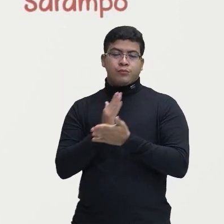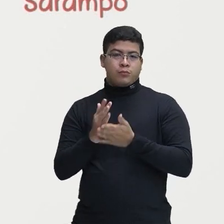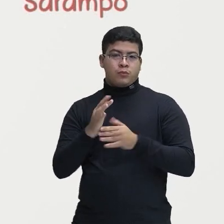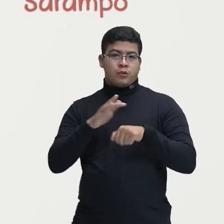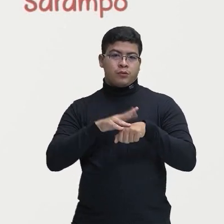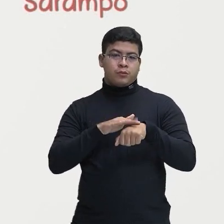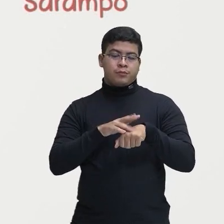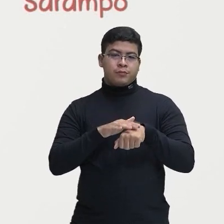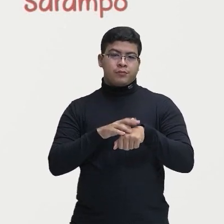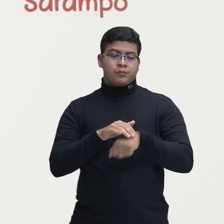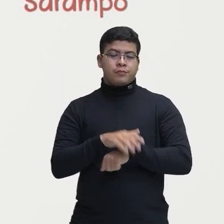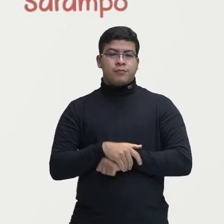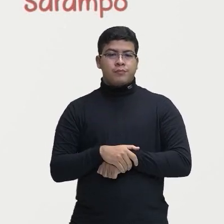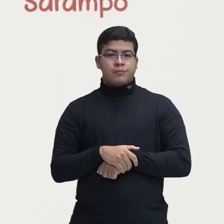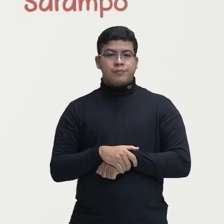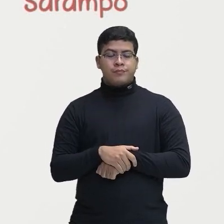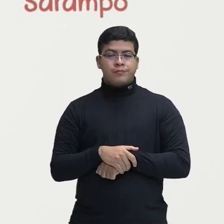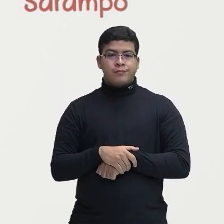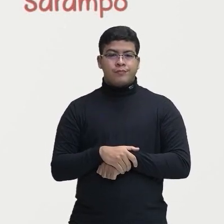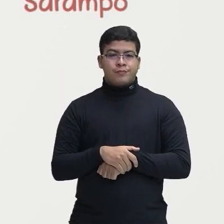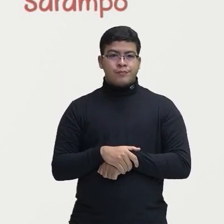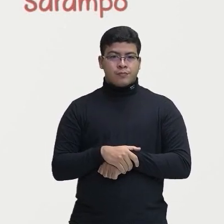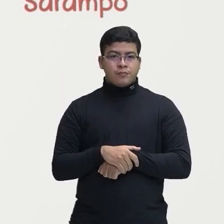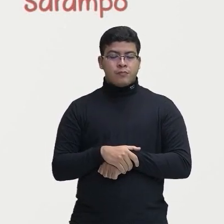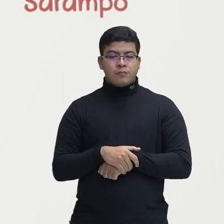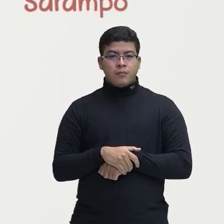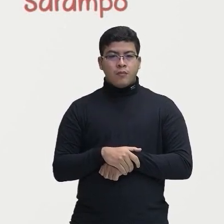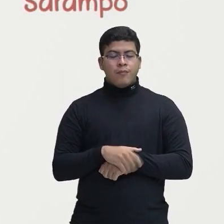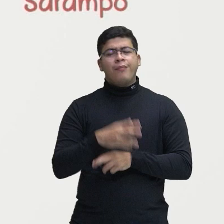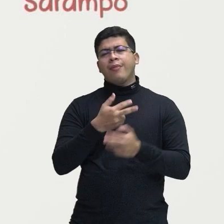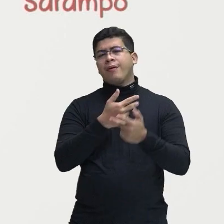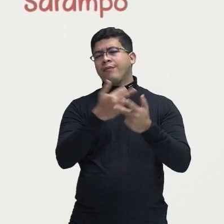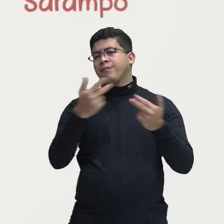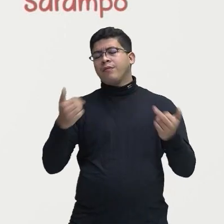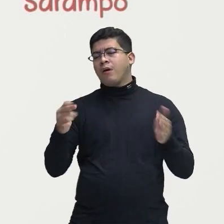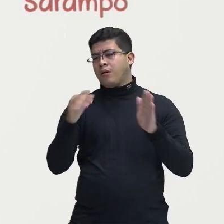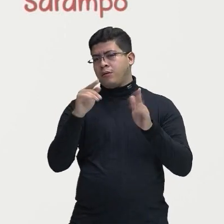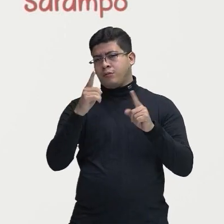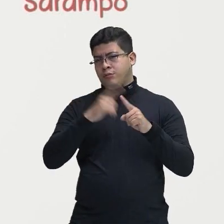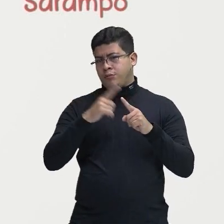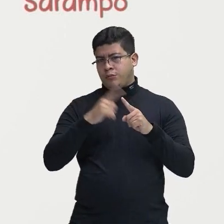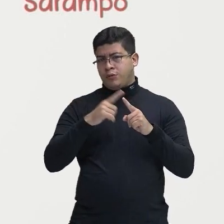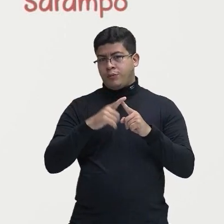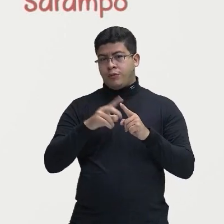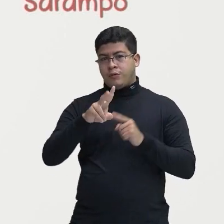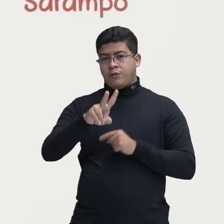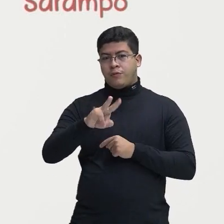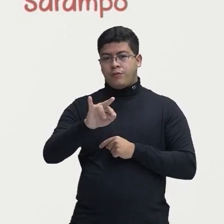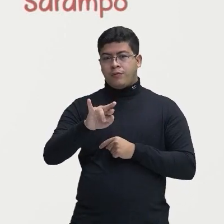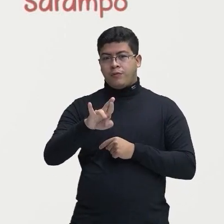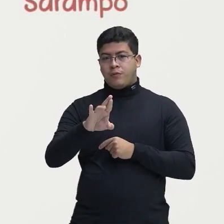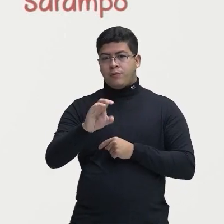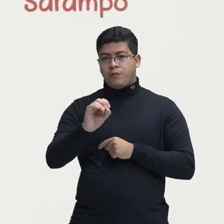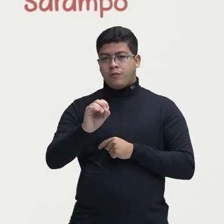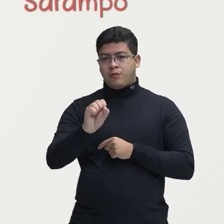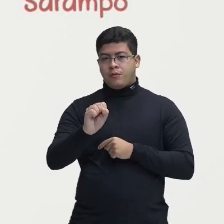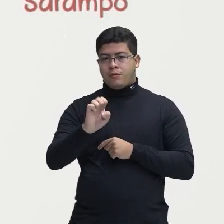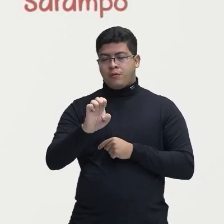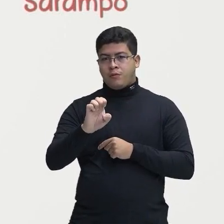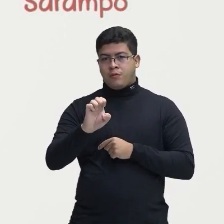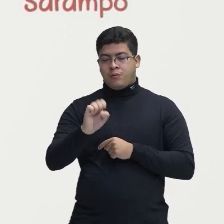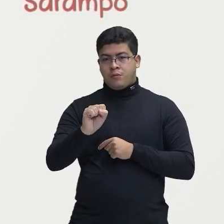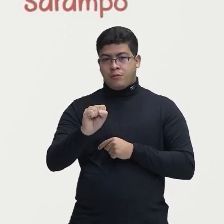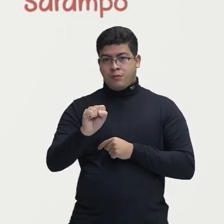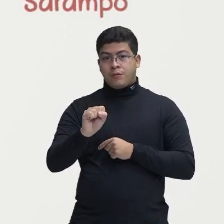exemplo, a virose. Existem vários tipos de viroses. A zika, né, que